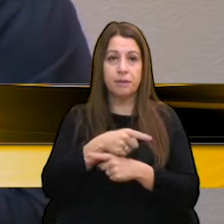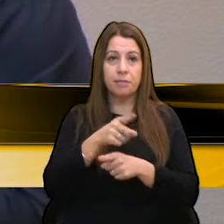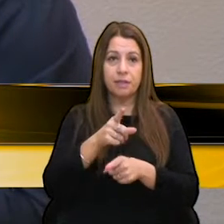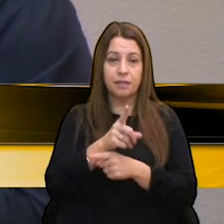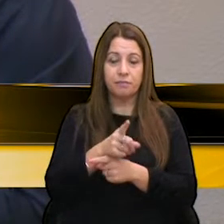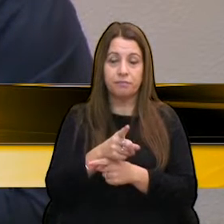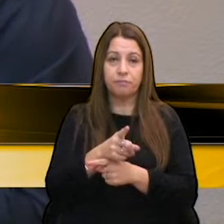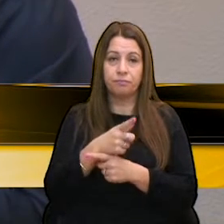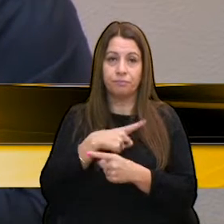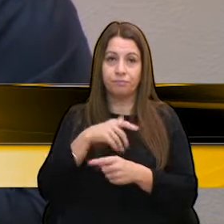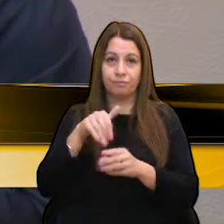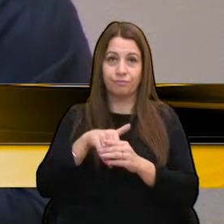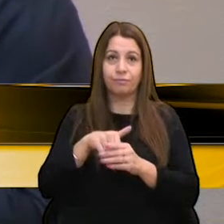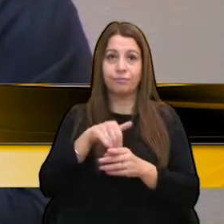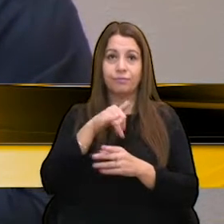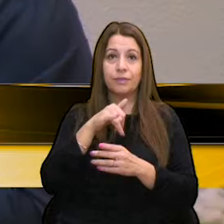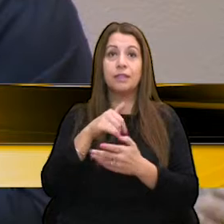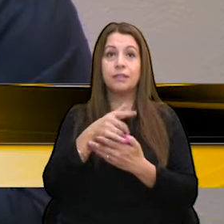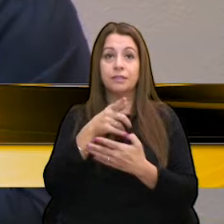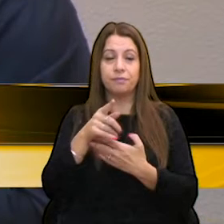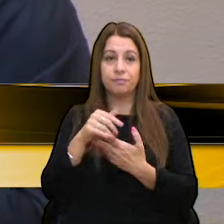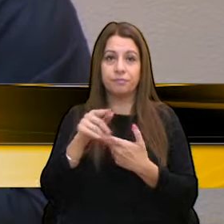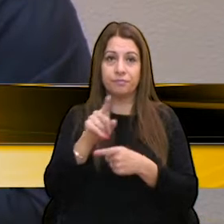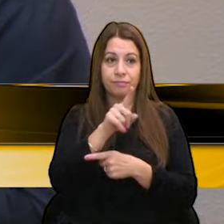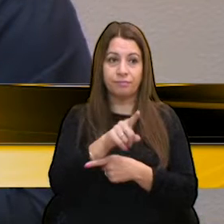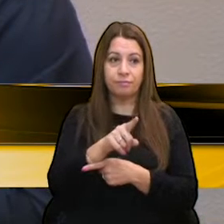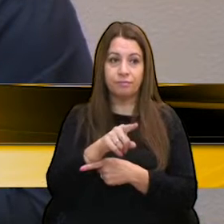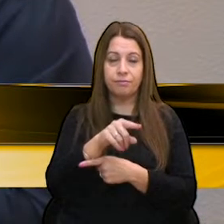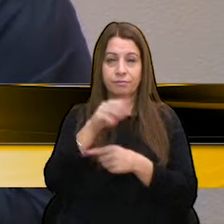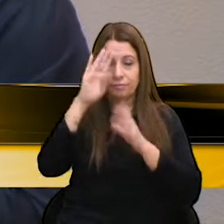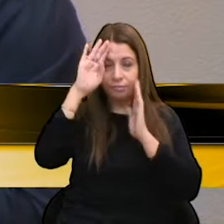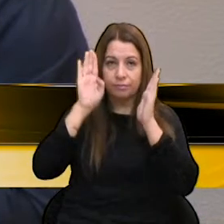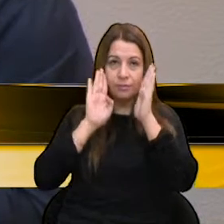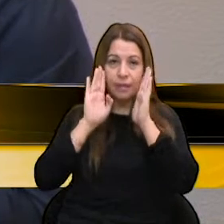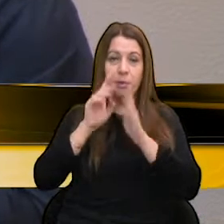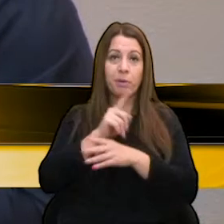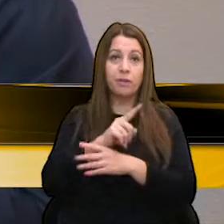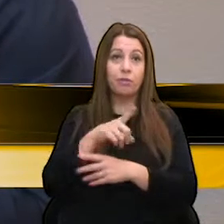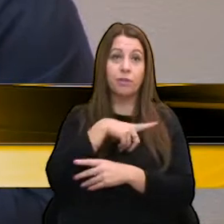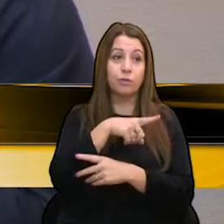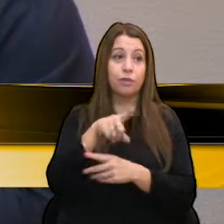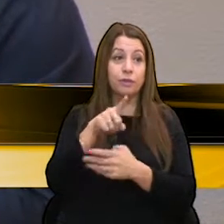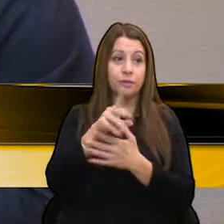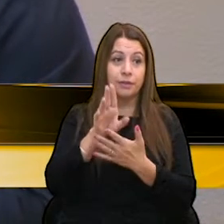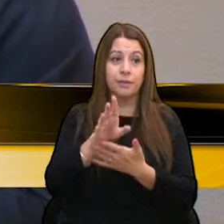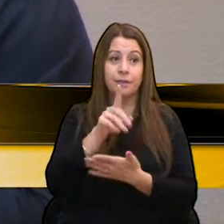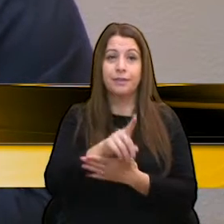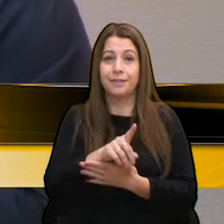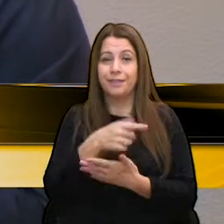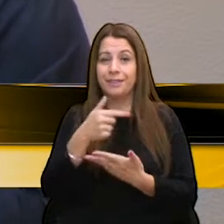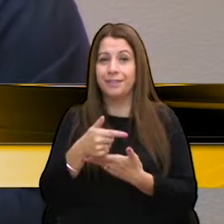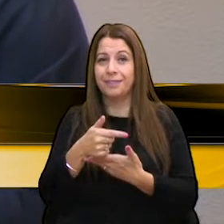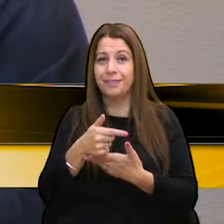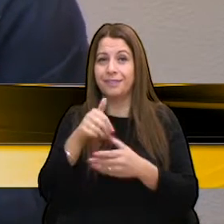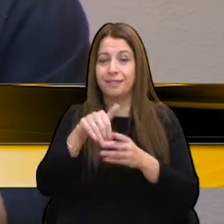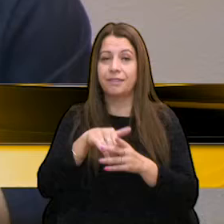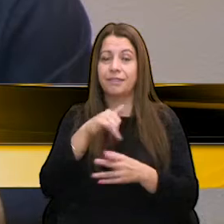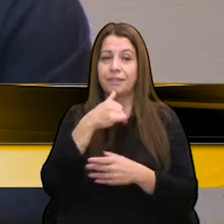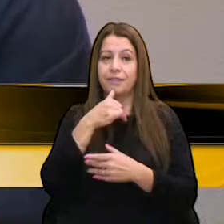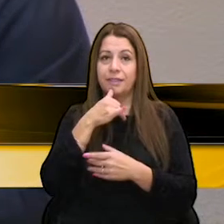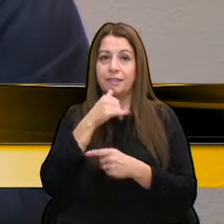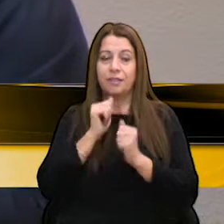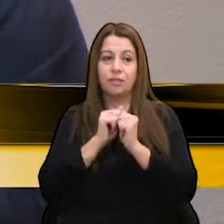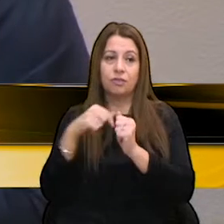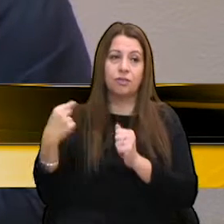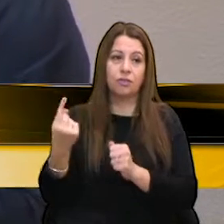voto de pesar aos familiares da irmã Maria Polônia Panes, da Congregação das Murialdinas. Nós fizemos esse voto de pesar em conjunto